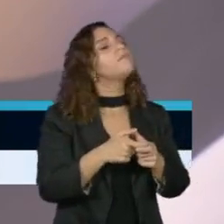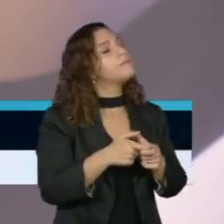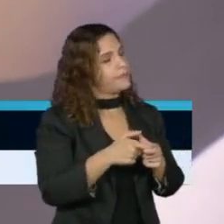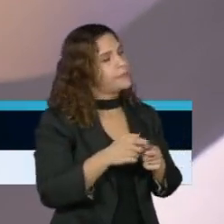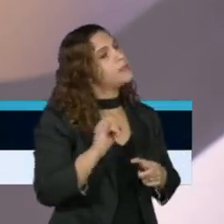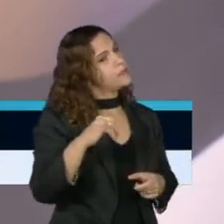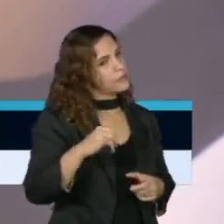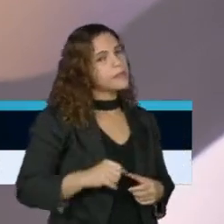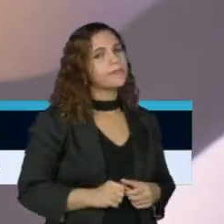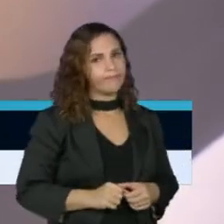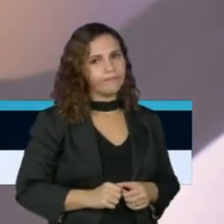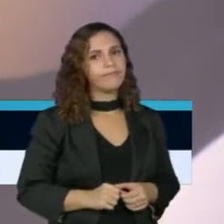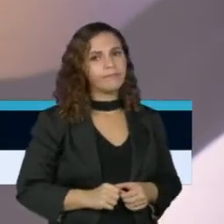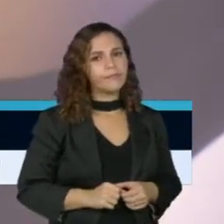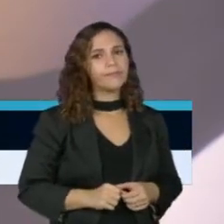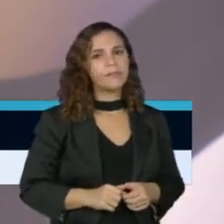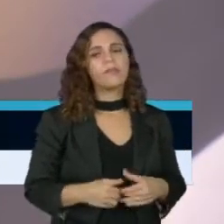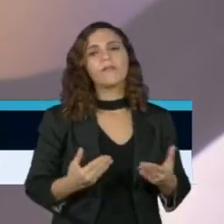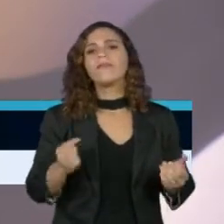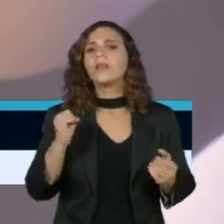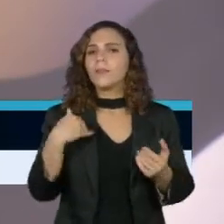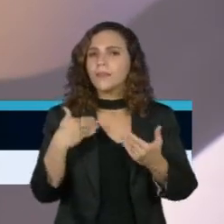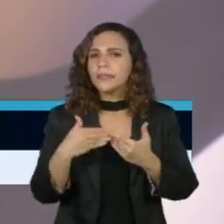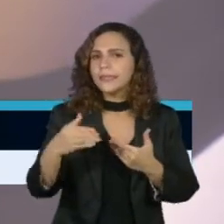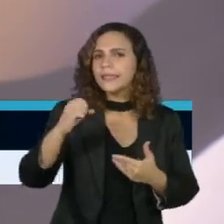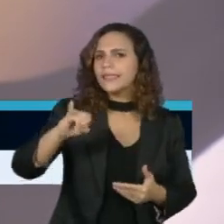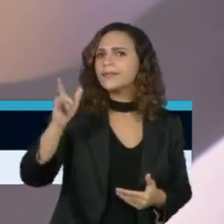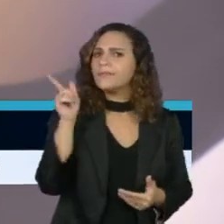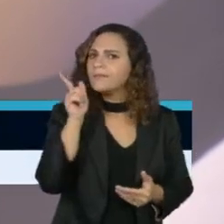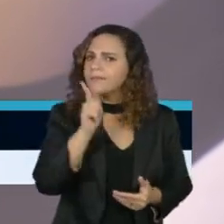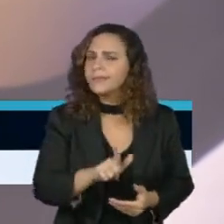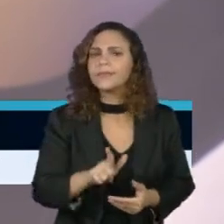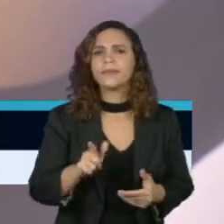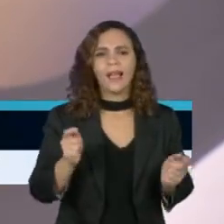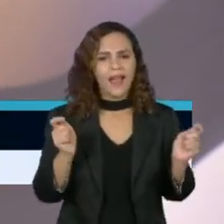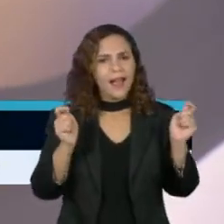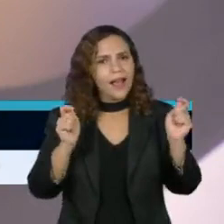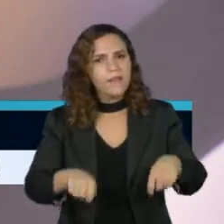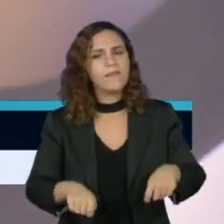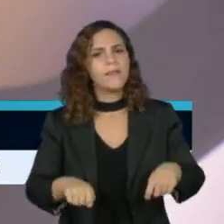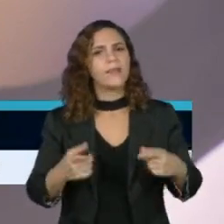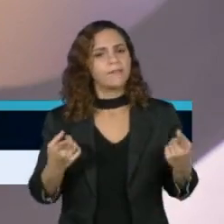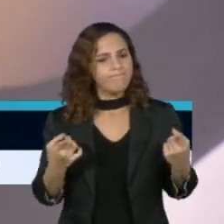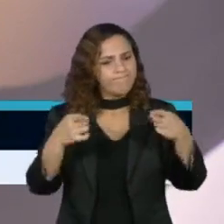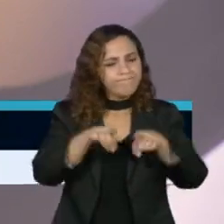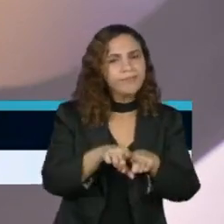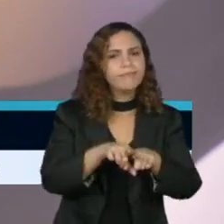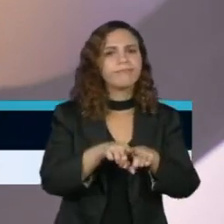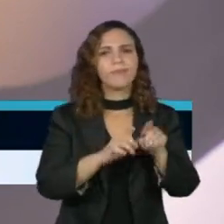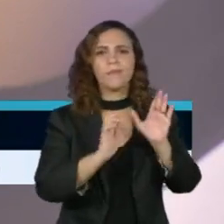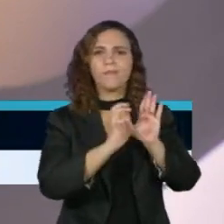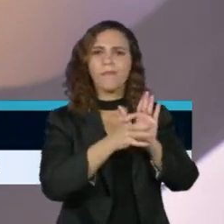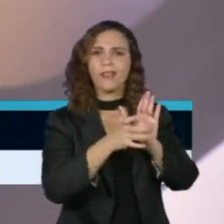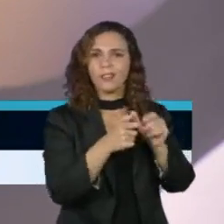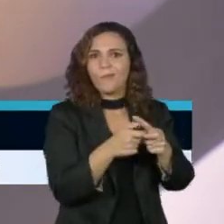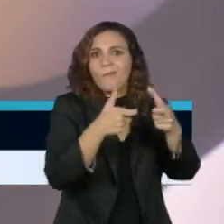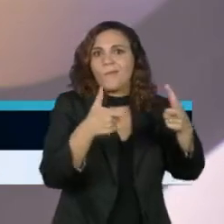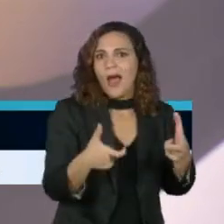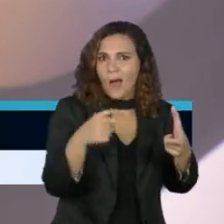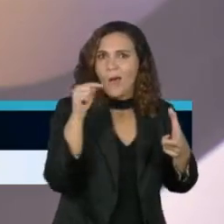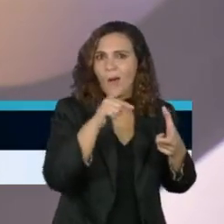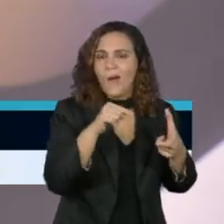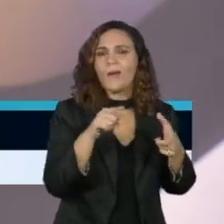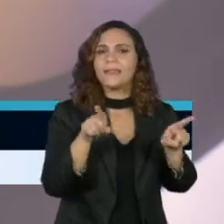podem. Ao se conseguir ter capacidade de se juntar e com outros partidos, né, e